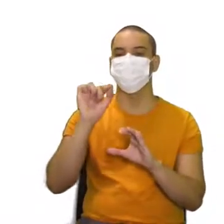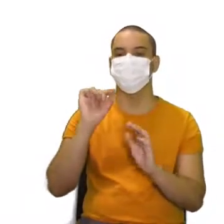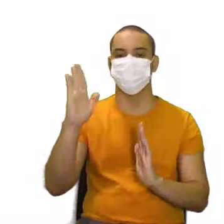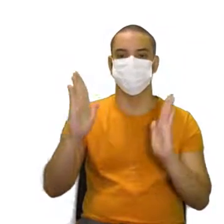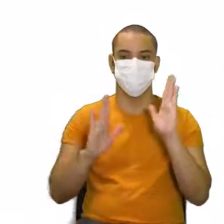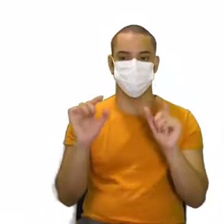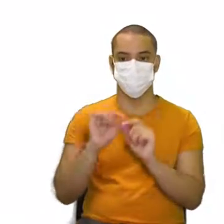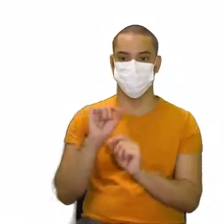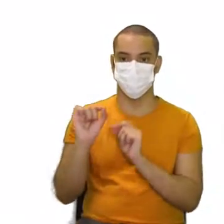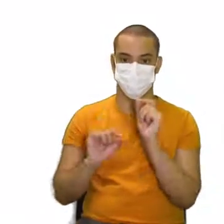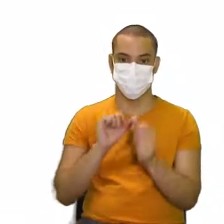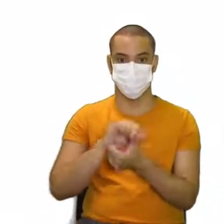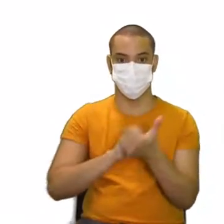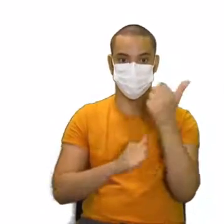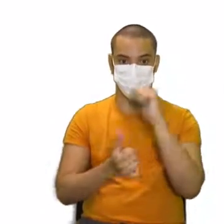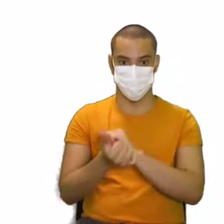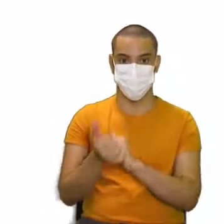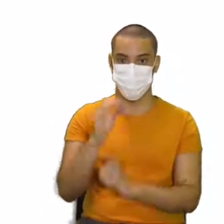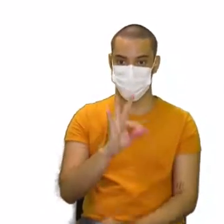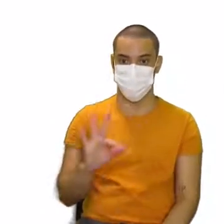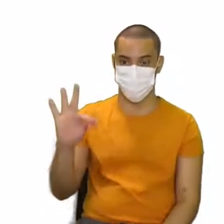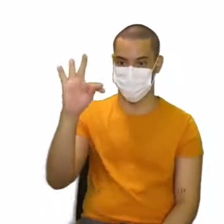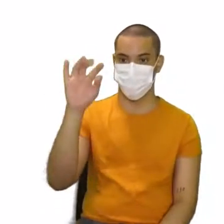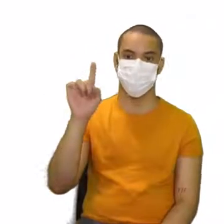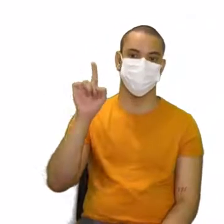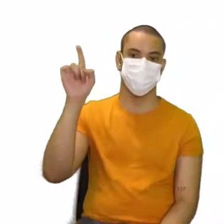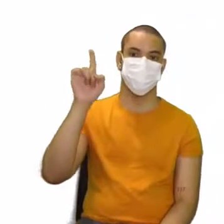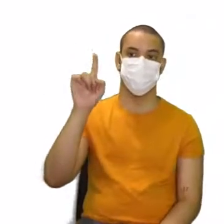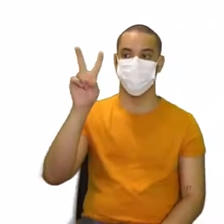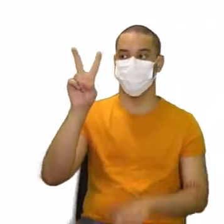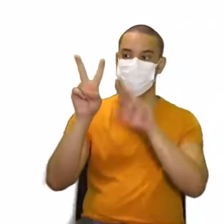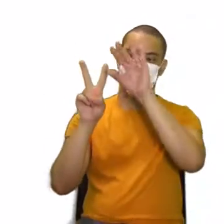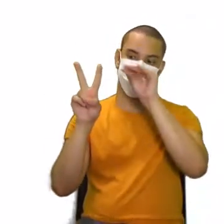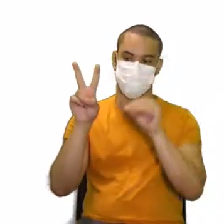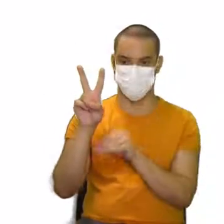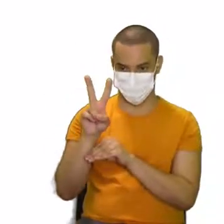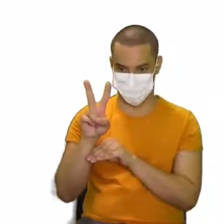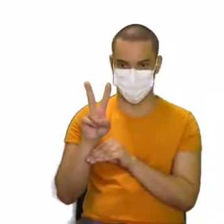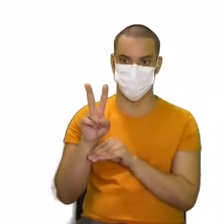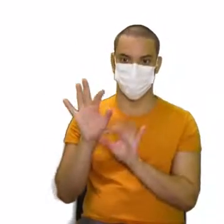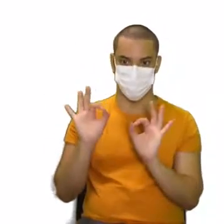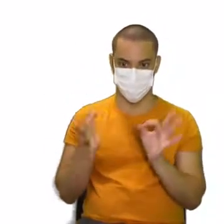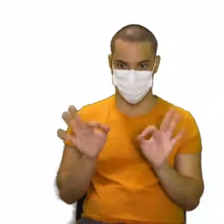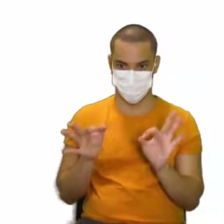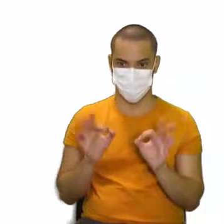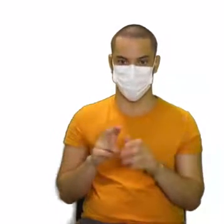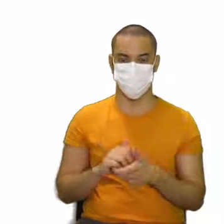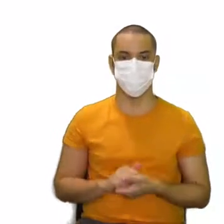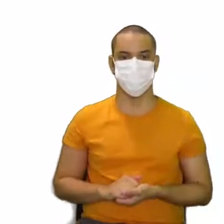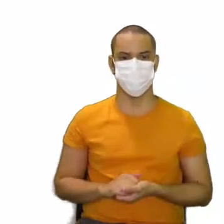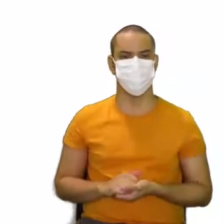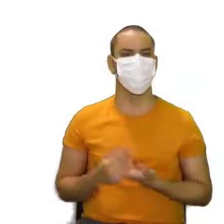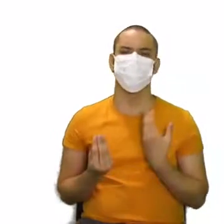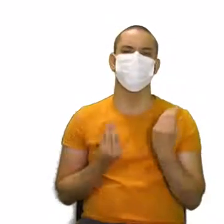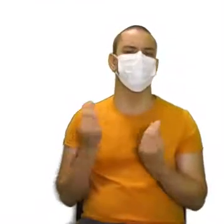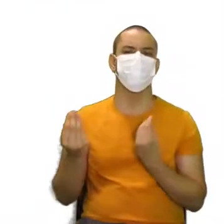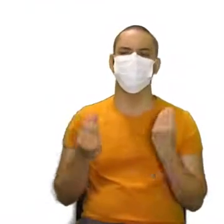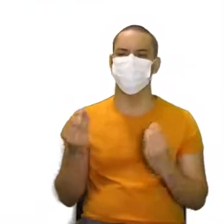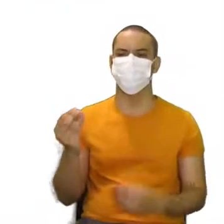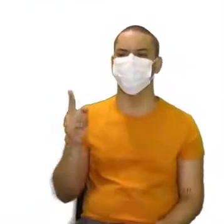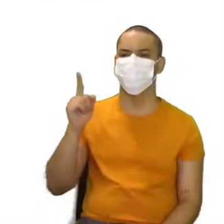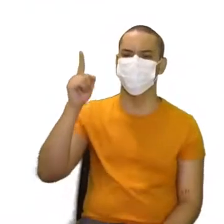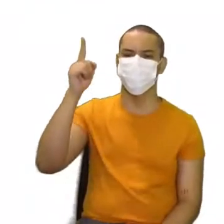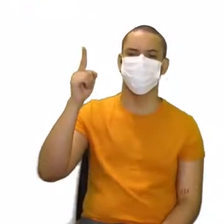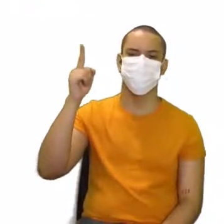que eu faço Olha só passo o tempo para cima e o ver para baixo certo ah bruxa mãe Jeane apareceu